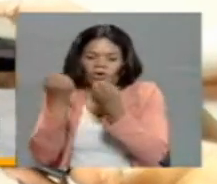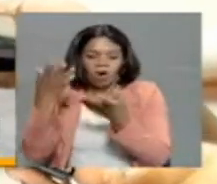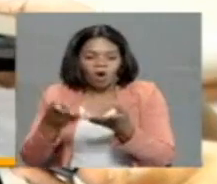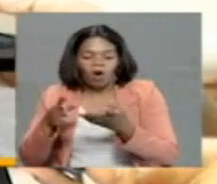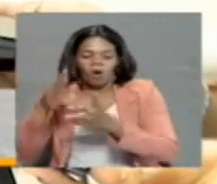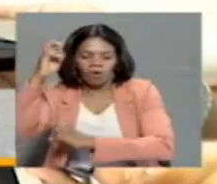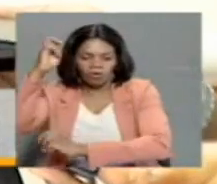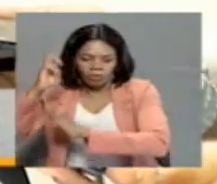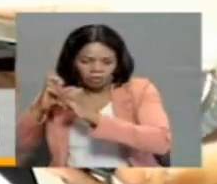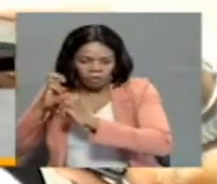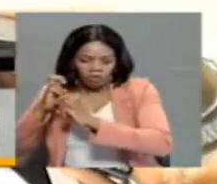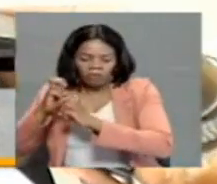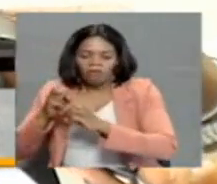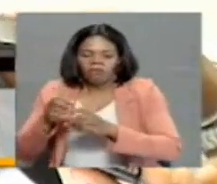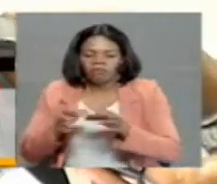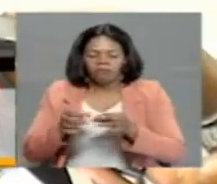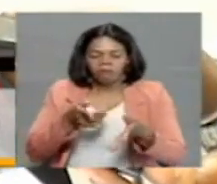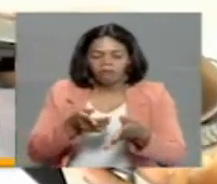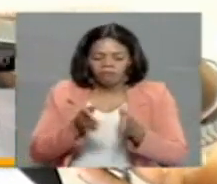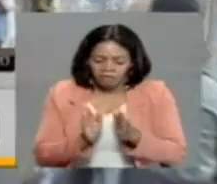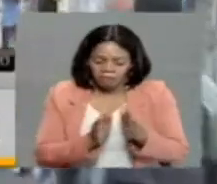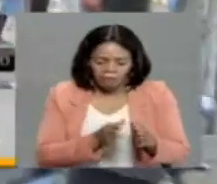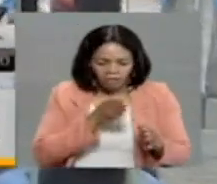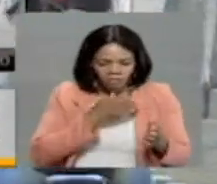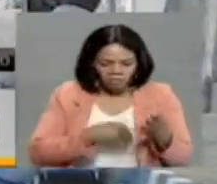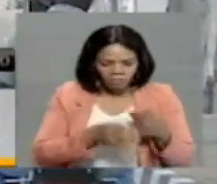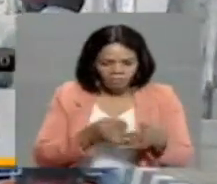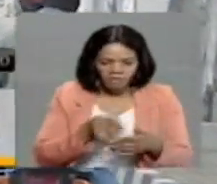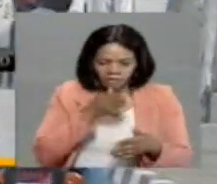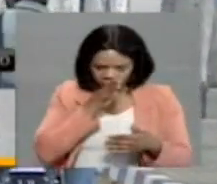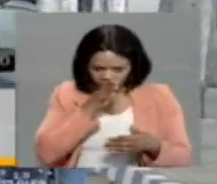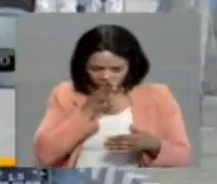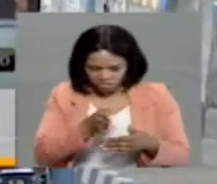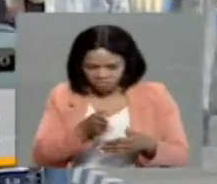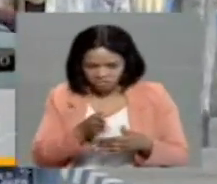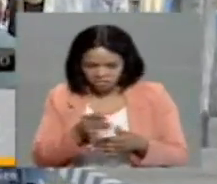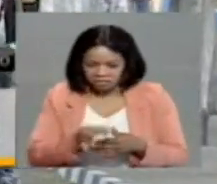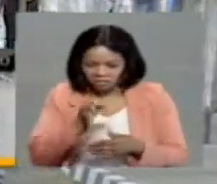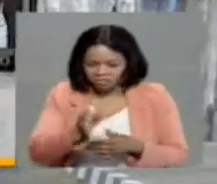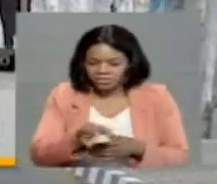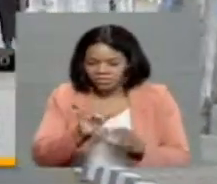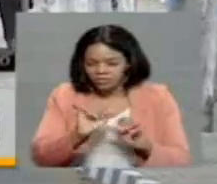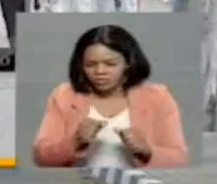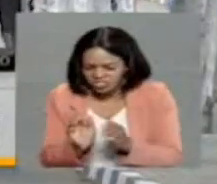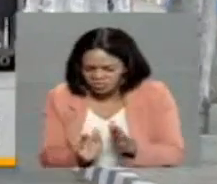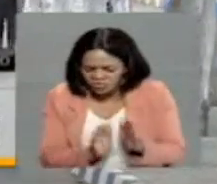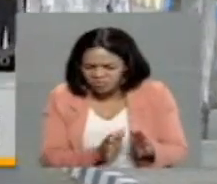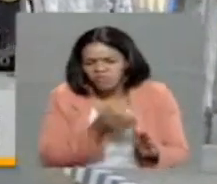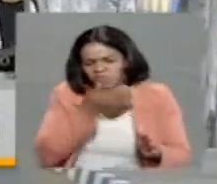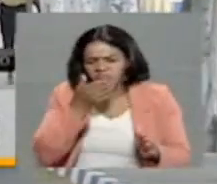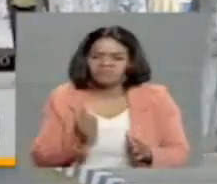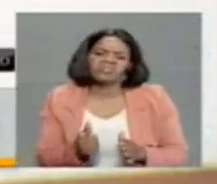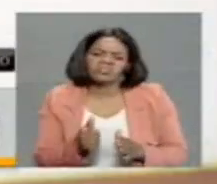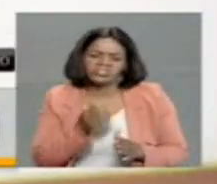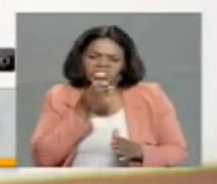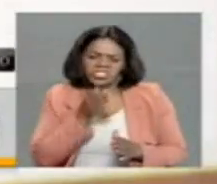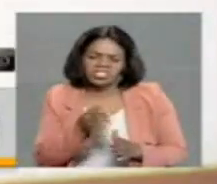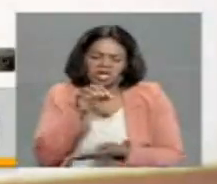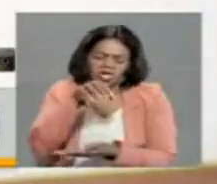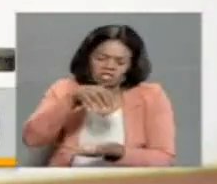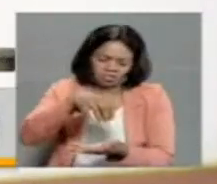poderemos nós arrumarmos melhor o nosso município. Doravante, os títulos de concessão dos direitos de superfície da competência